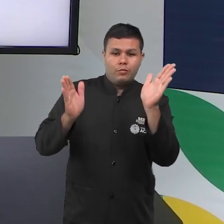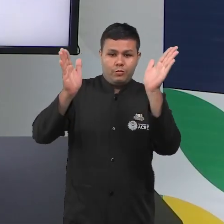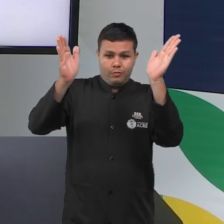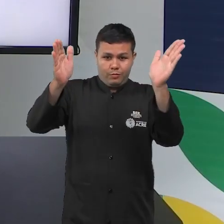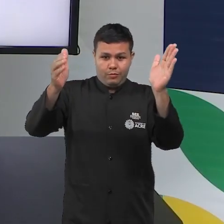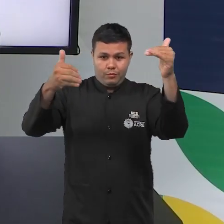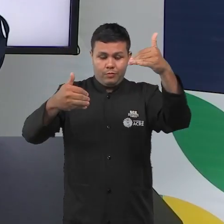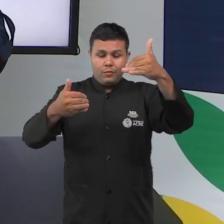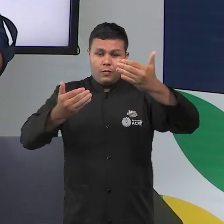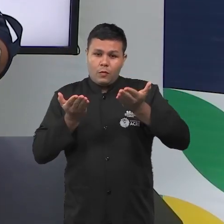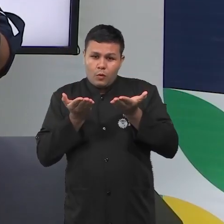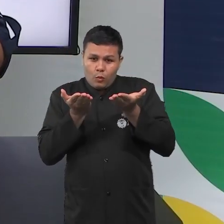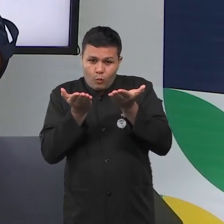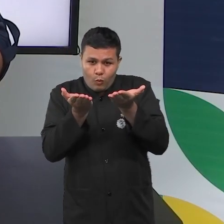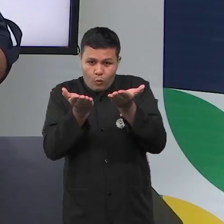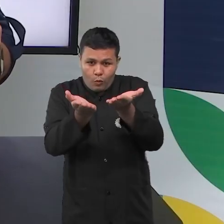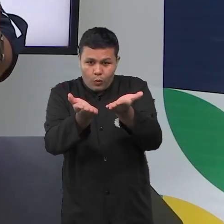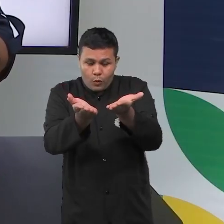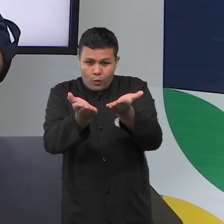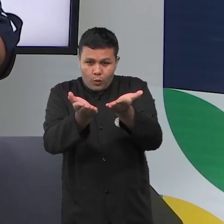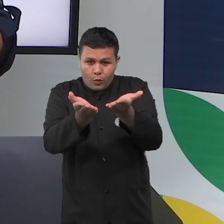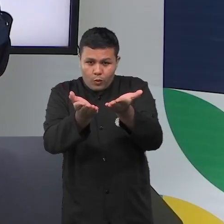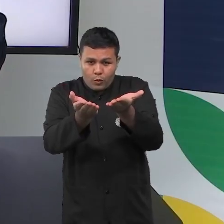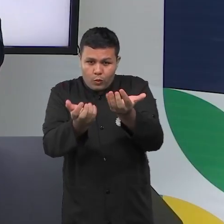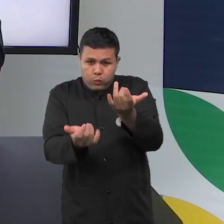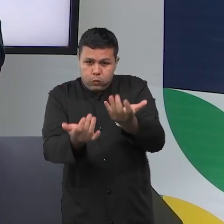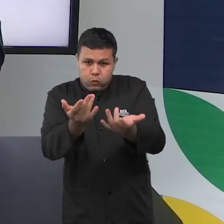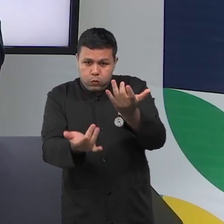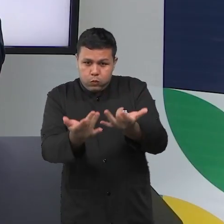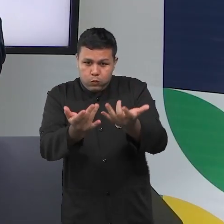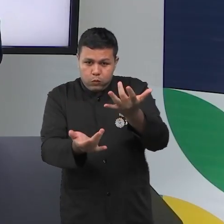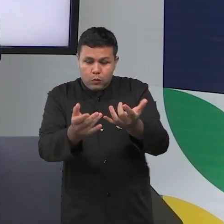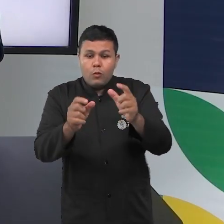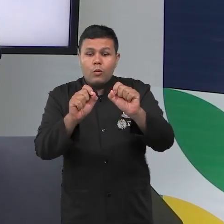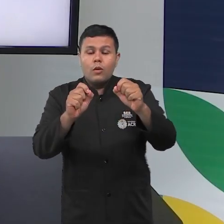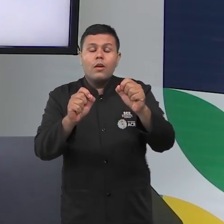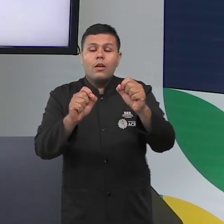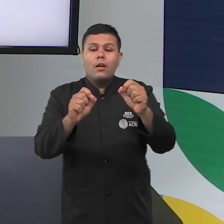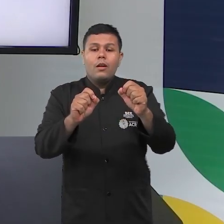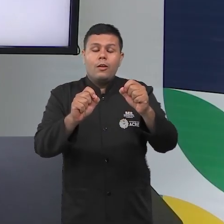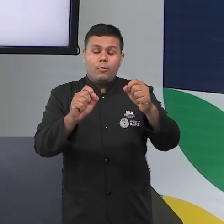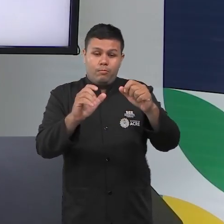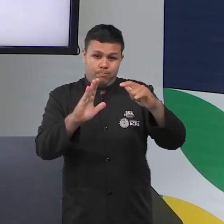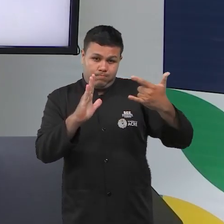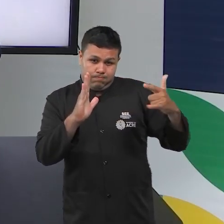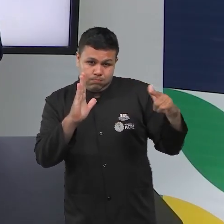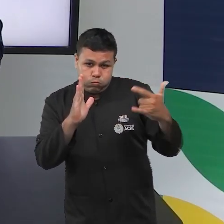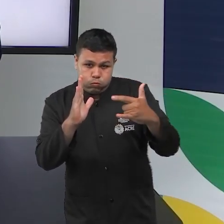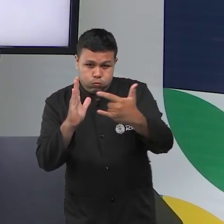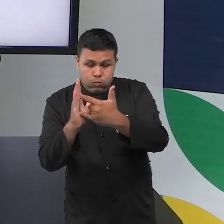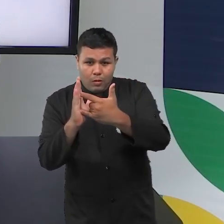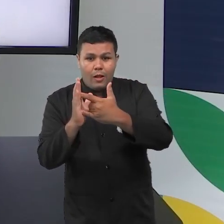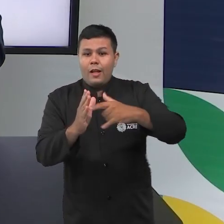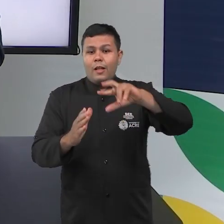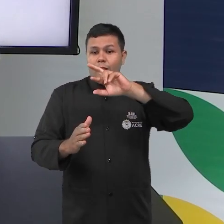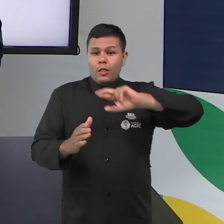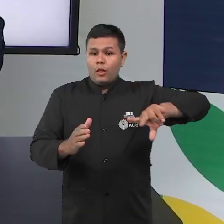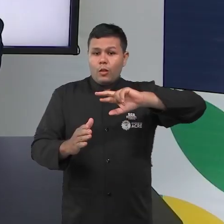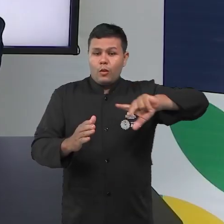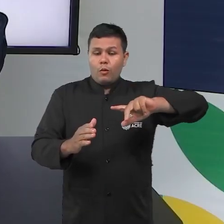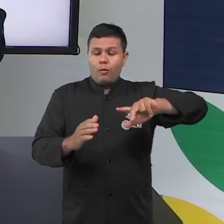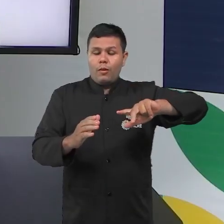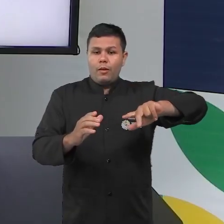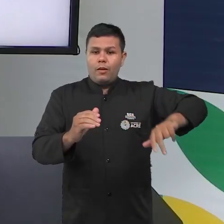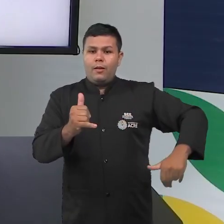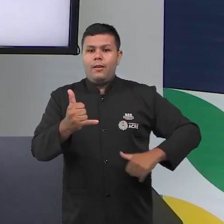esquentar no micro-ondas, ele vai estar sobre ondas eletromagnéticas e não sobre radiação. E essas ondas elas não têm